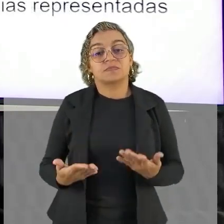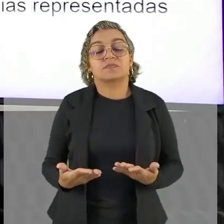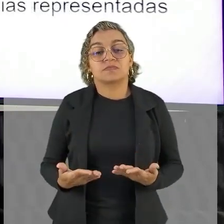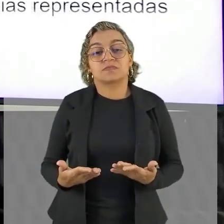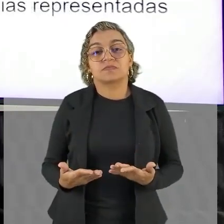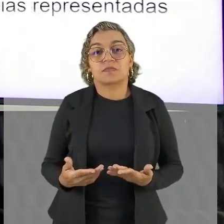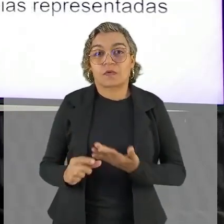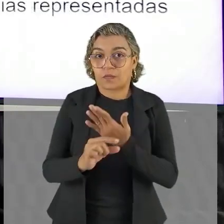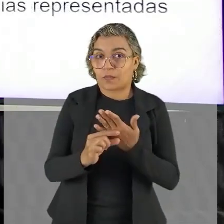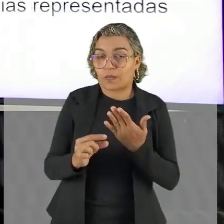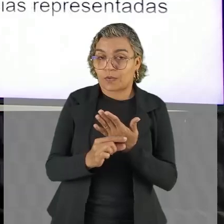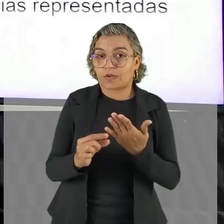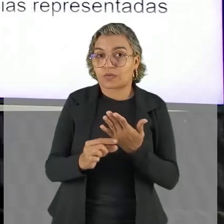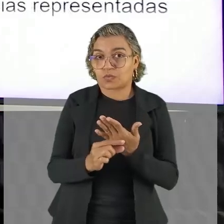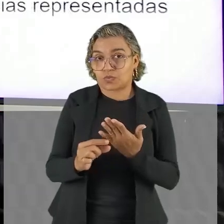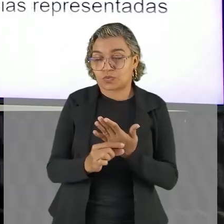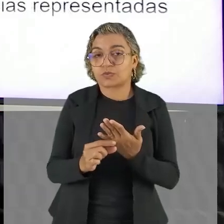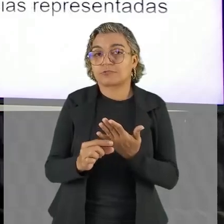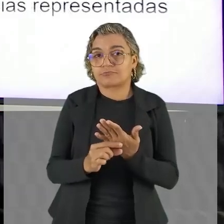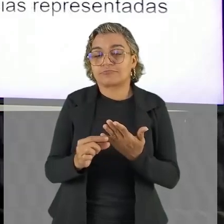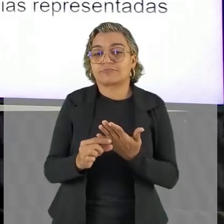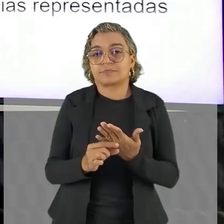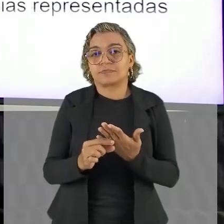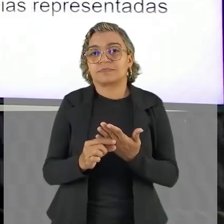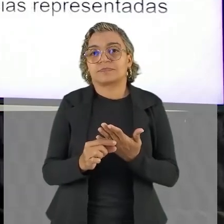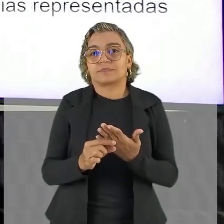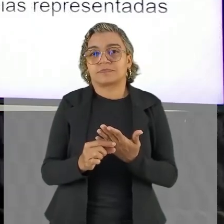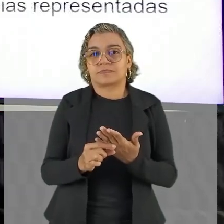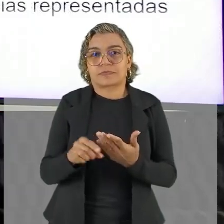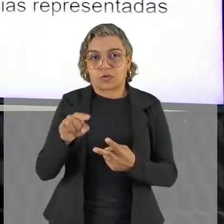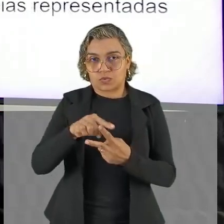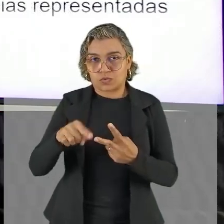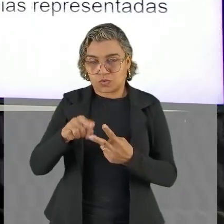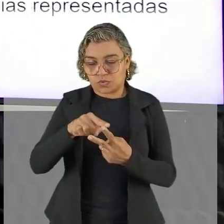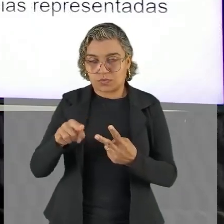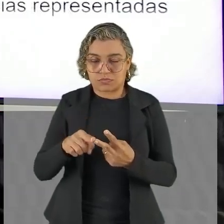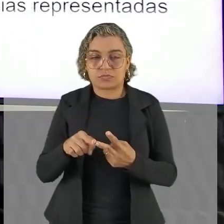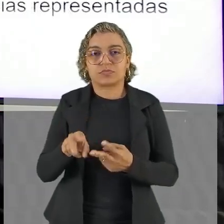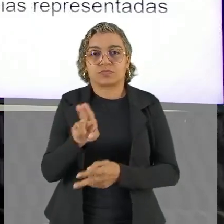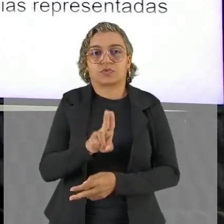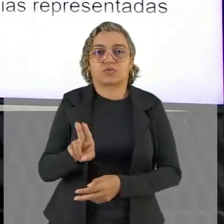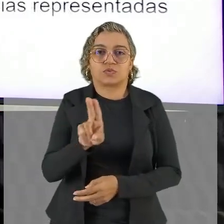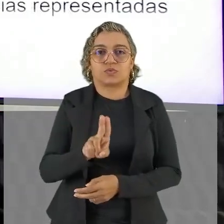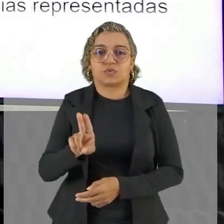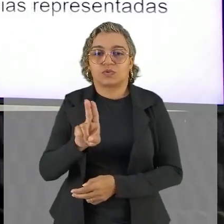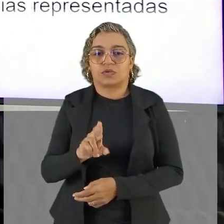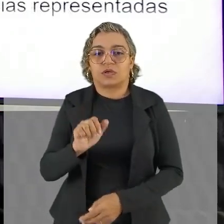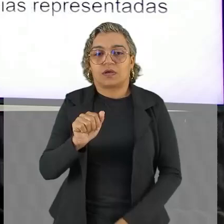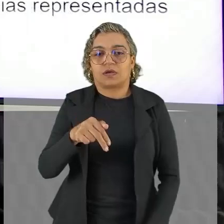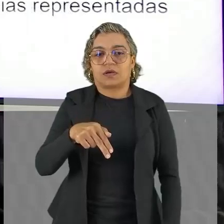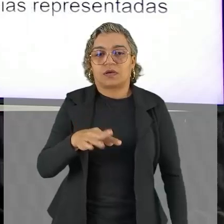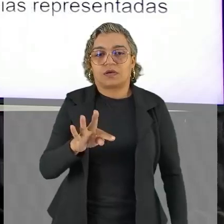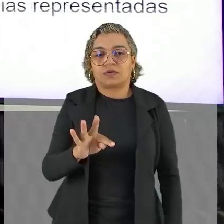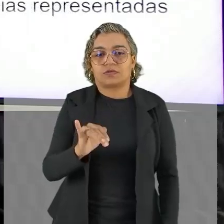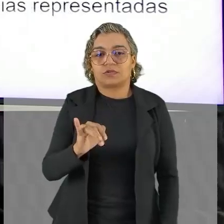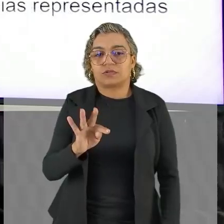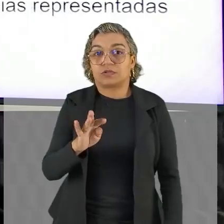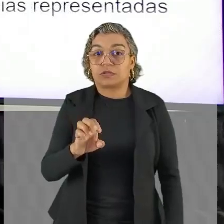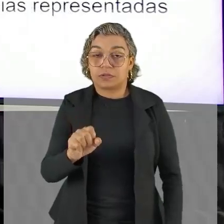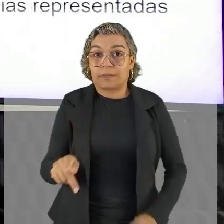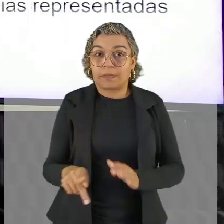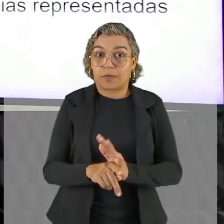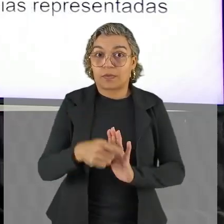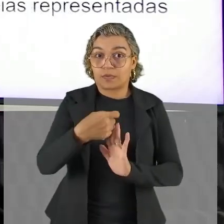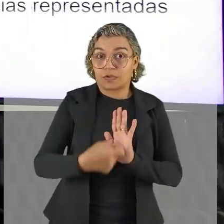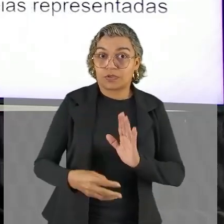quando o autor, os respectivos autores, Cecília Meirelles e José Sarney, utilizam as antíteses em seus